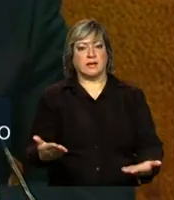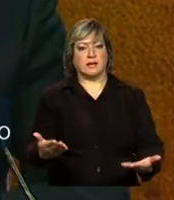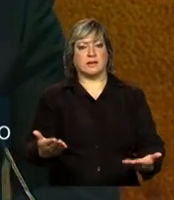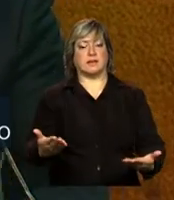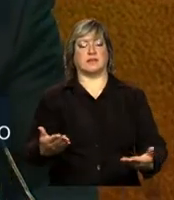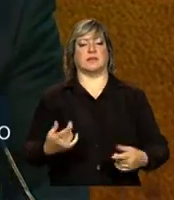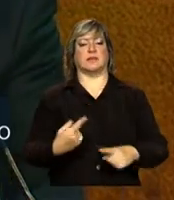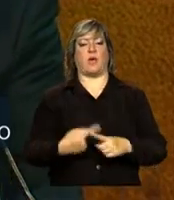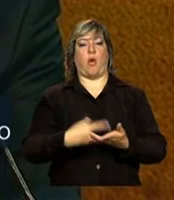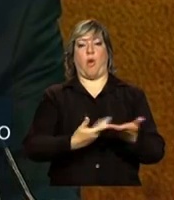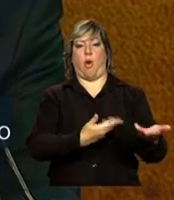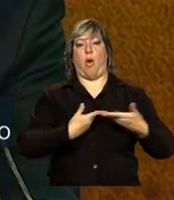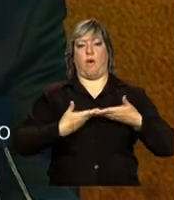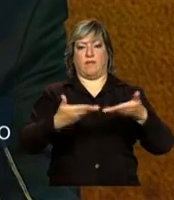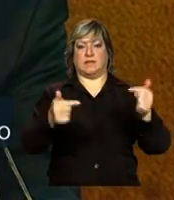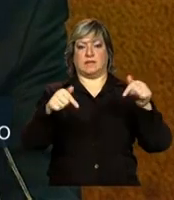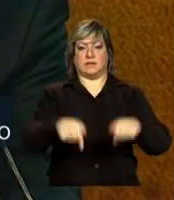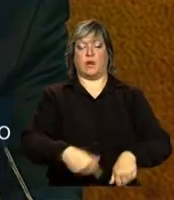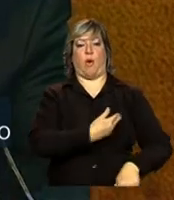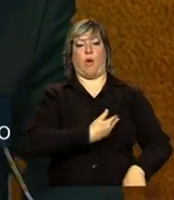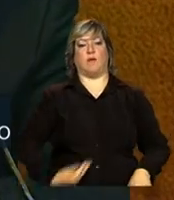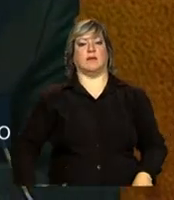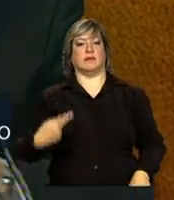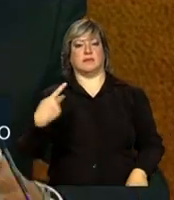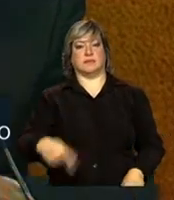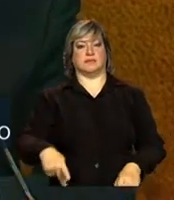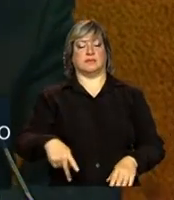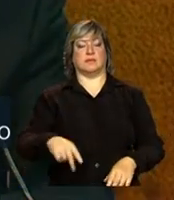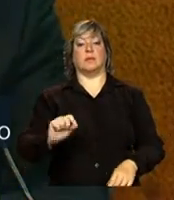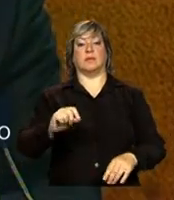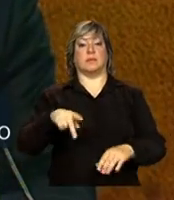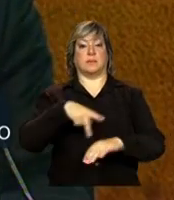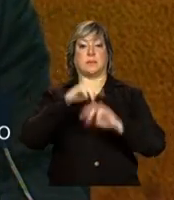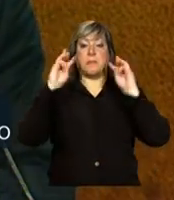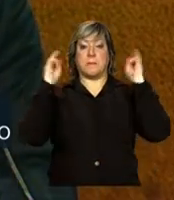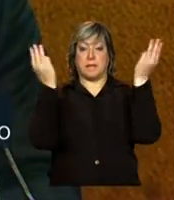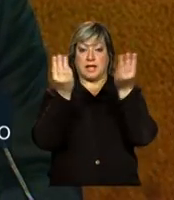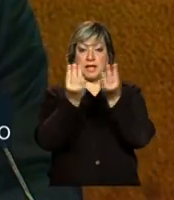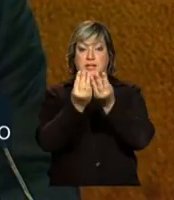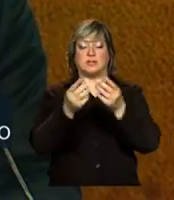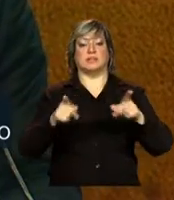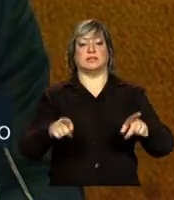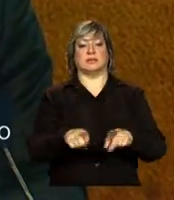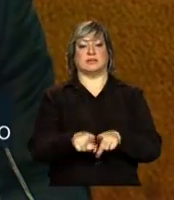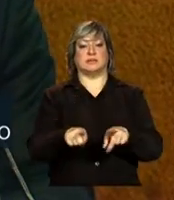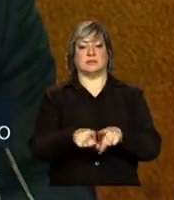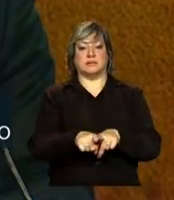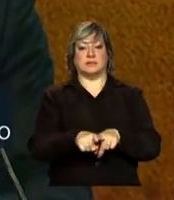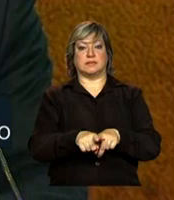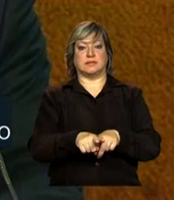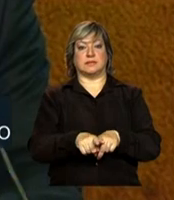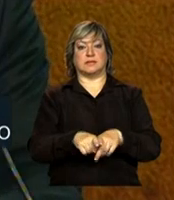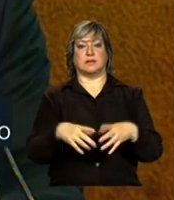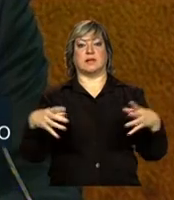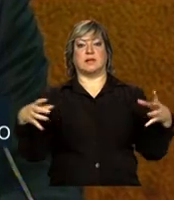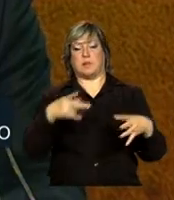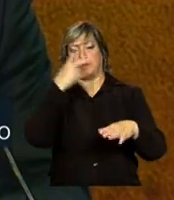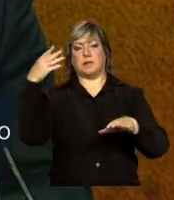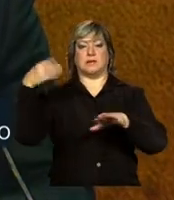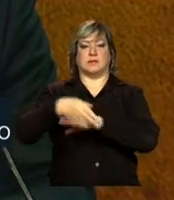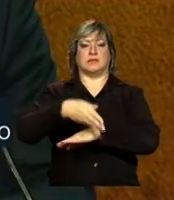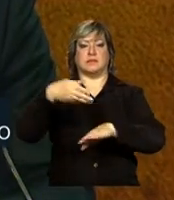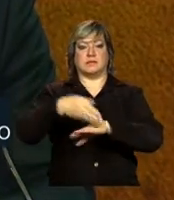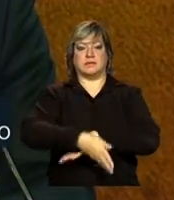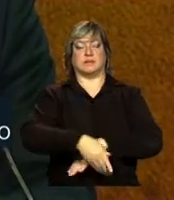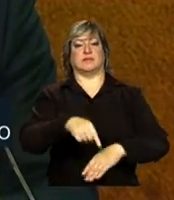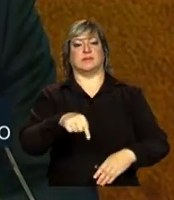deo gobierno de La República de México al mismo tio de estamos participando este seminar Pero